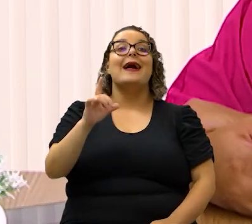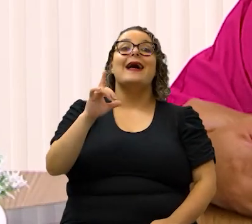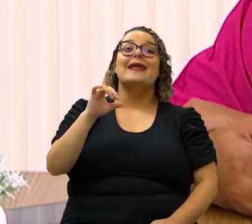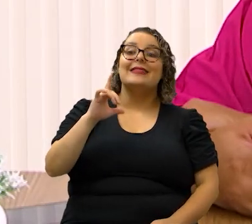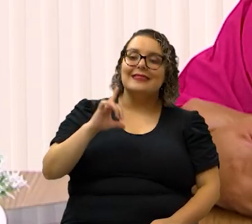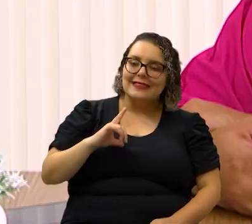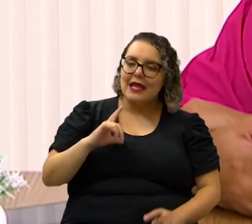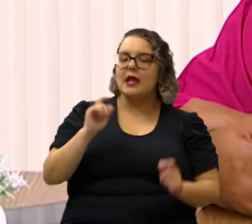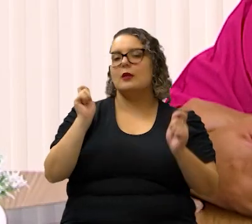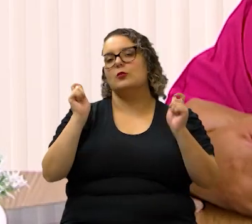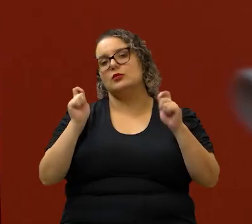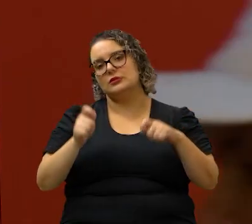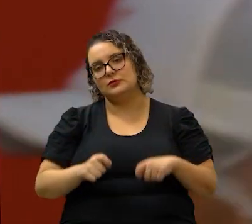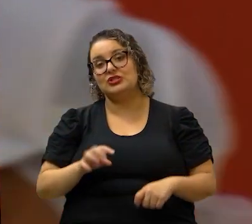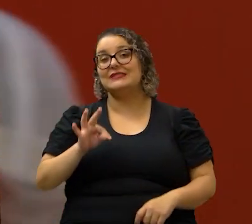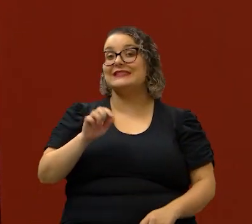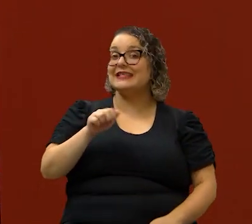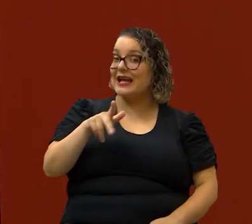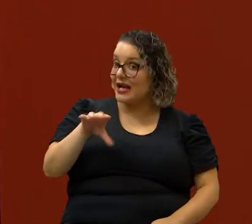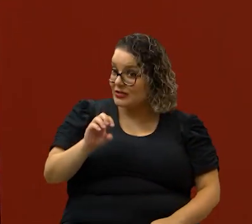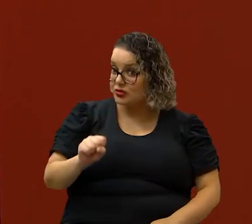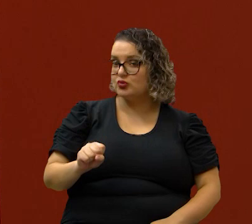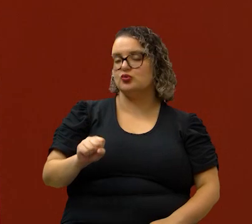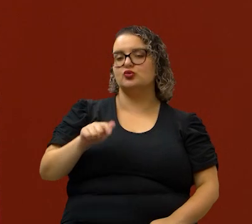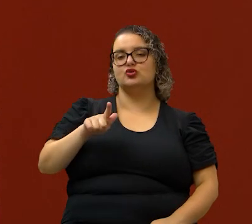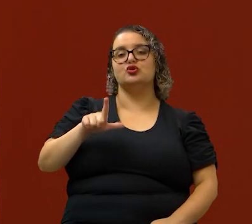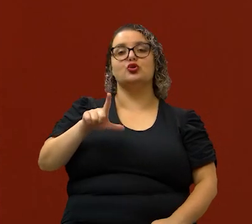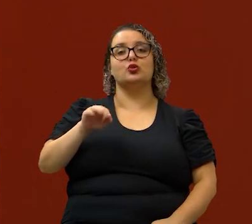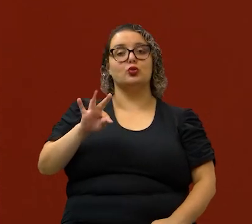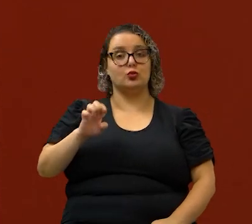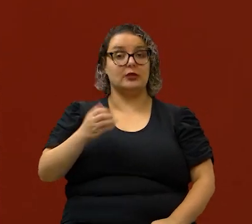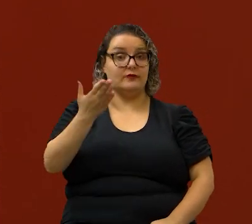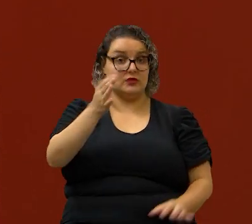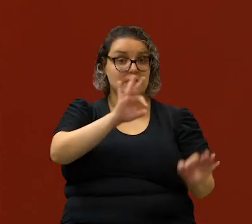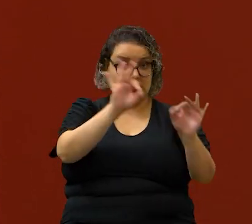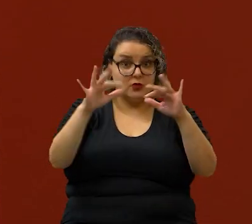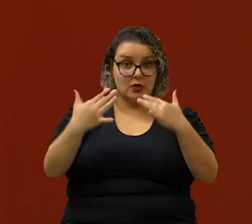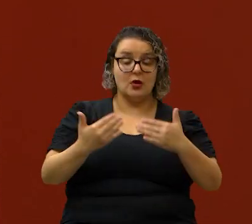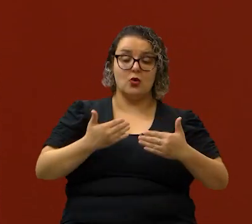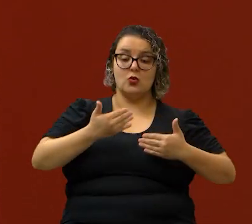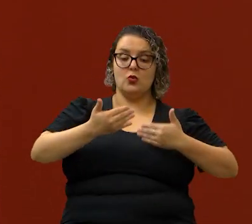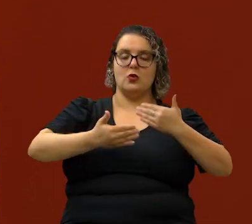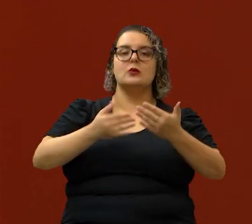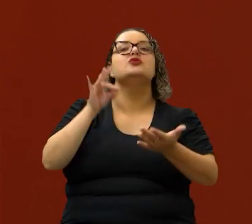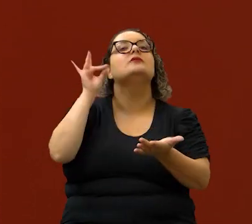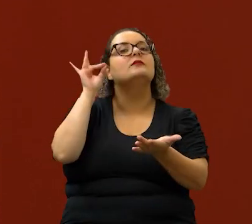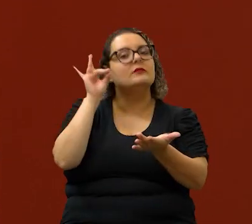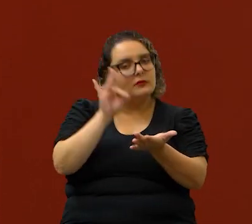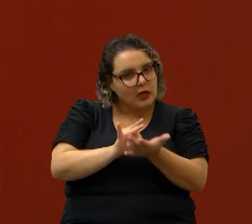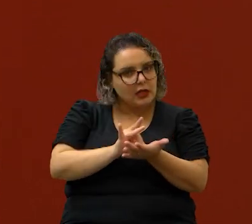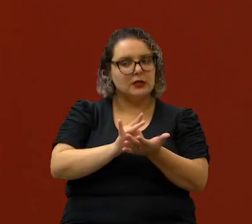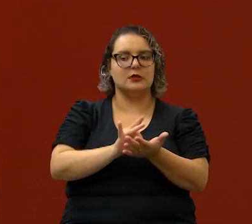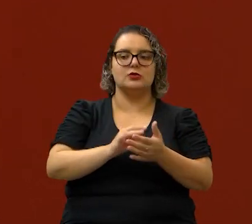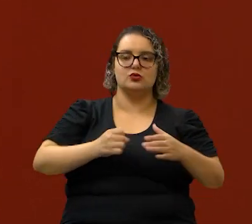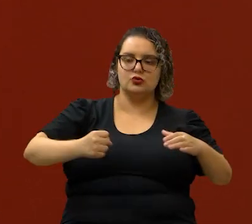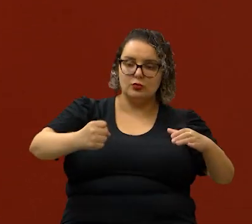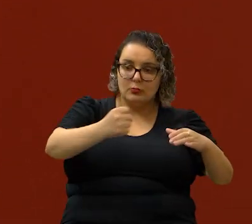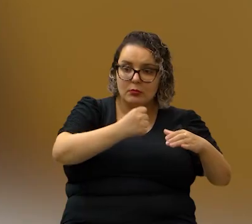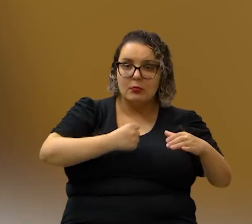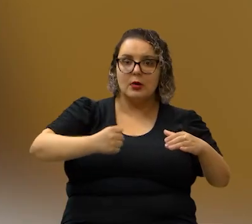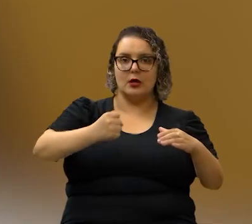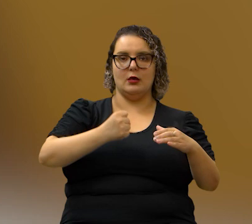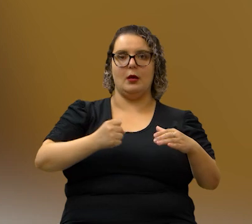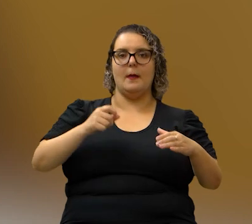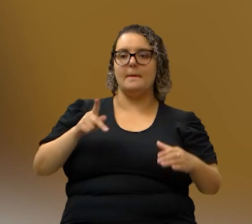possibilidade de traços de glúten. Então, nós estamos no processo, para você que é celíaco, que está assistindo, Estamos no processo de realmente validação de